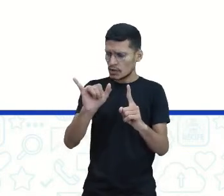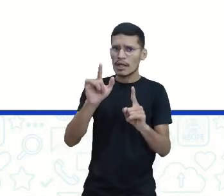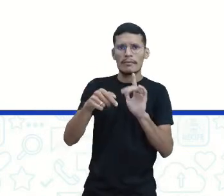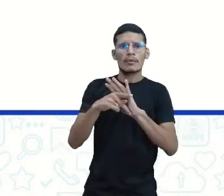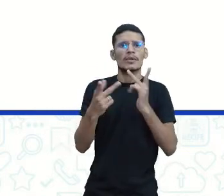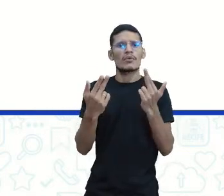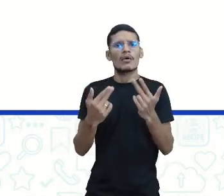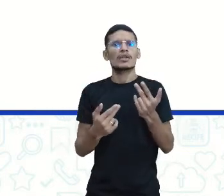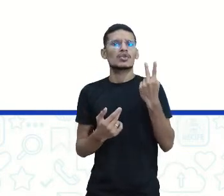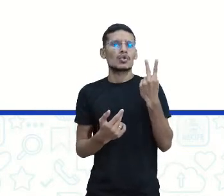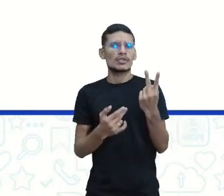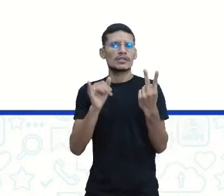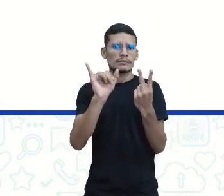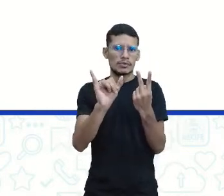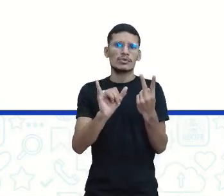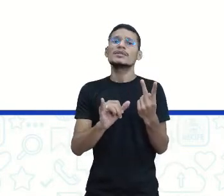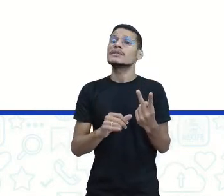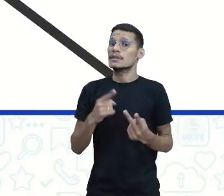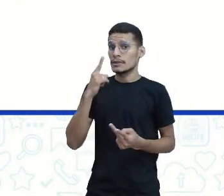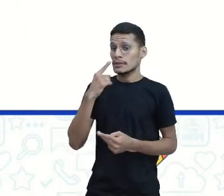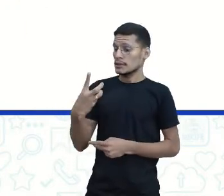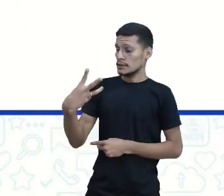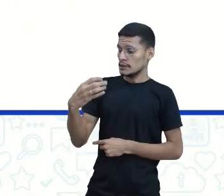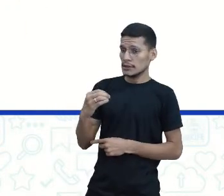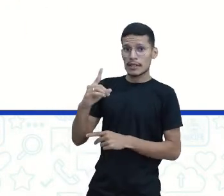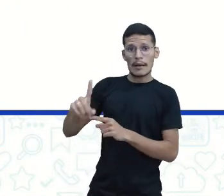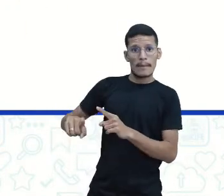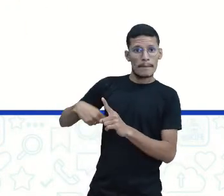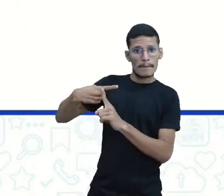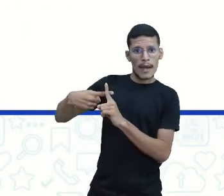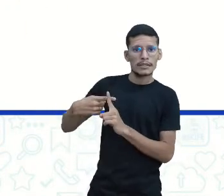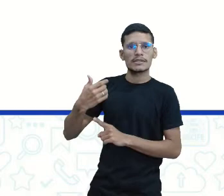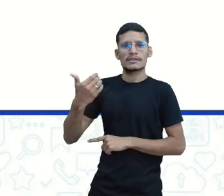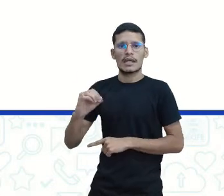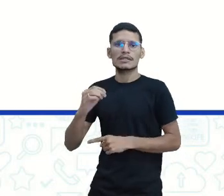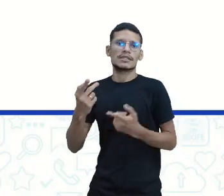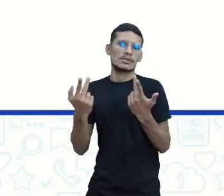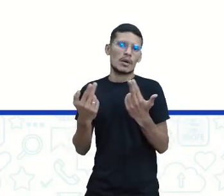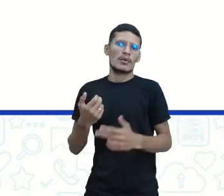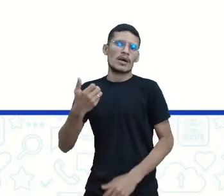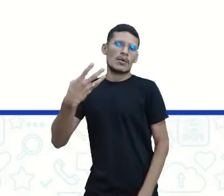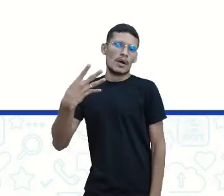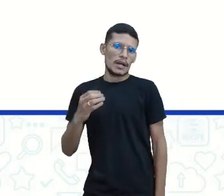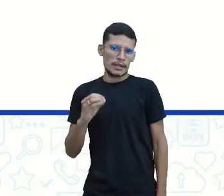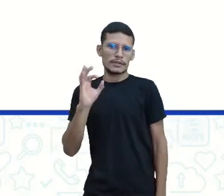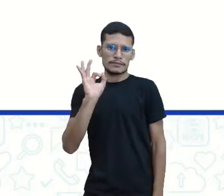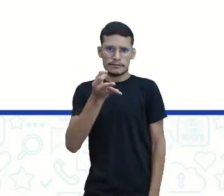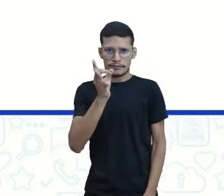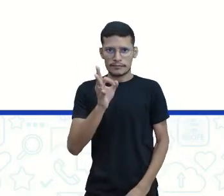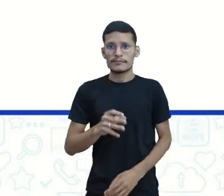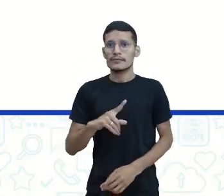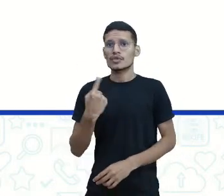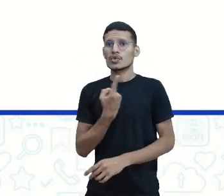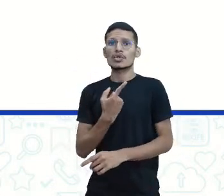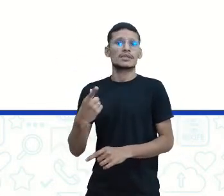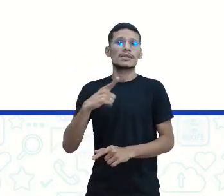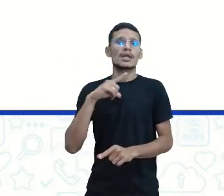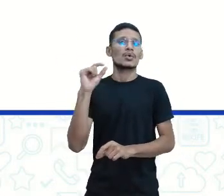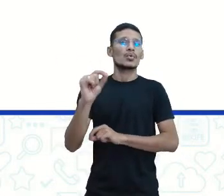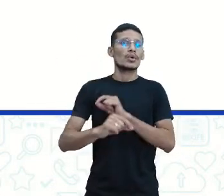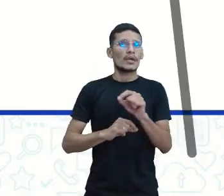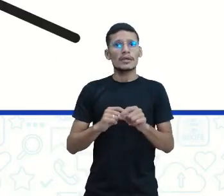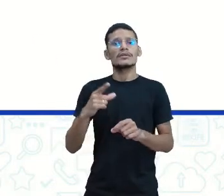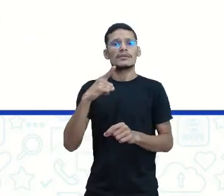2y e o 30 mais 10 vai ser igual a 40, tá bom? Então, a gente vai ter aí, ó,